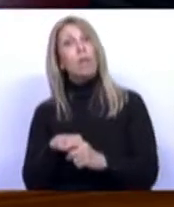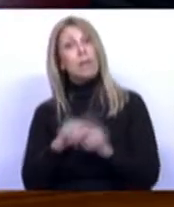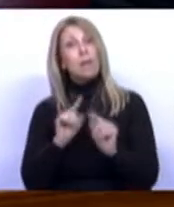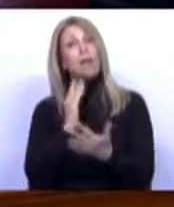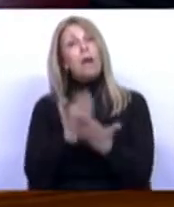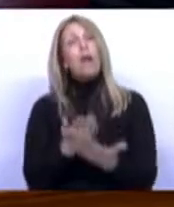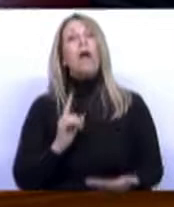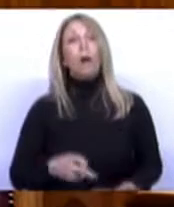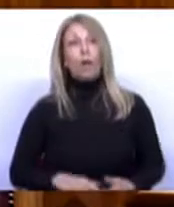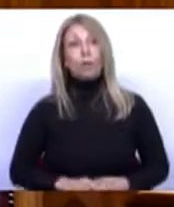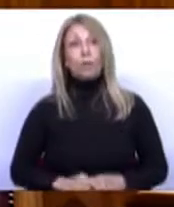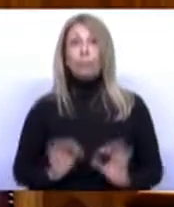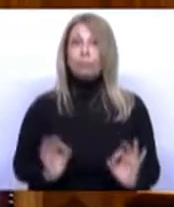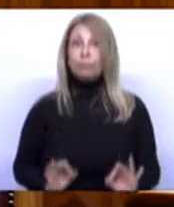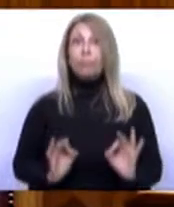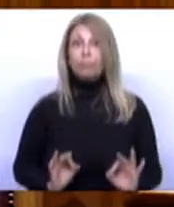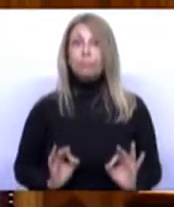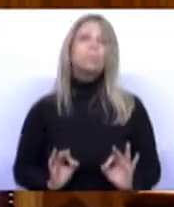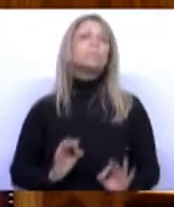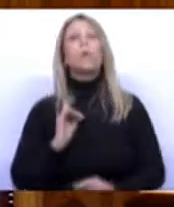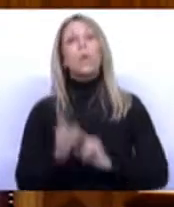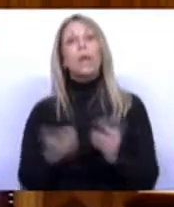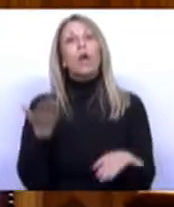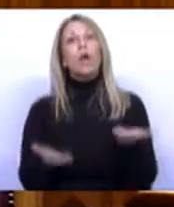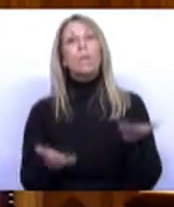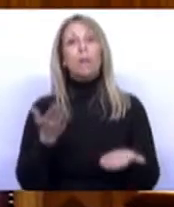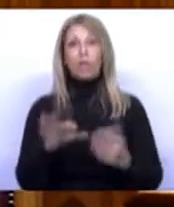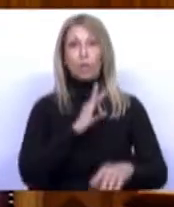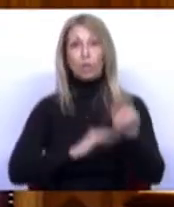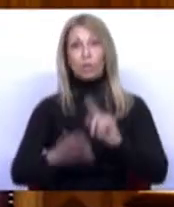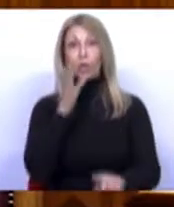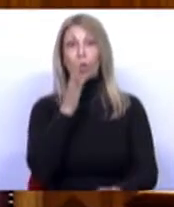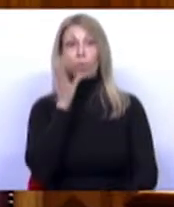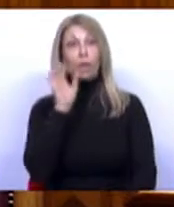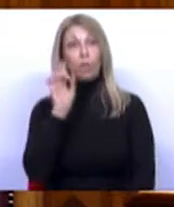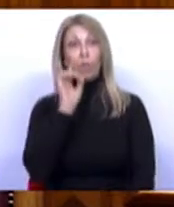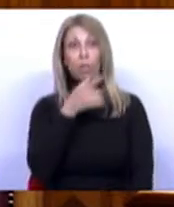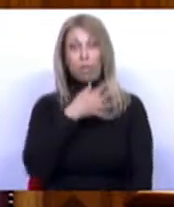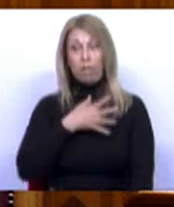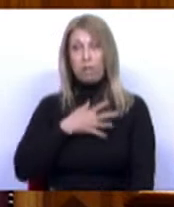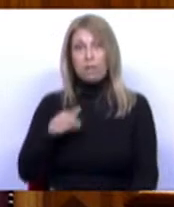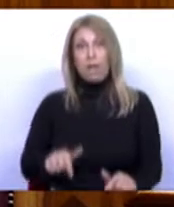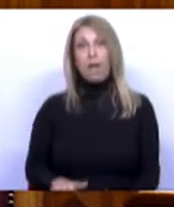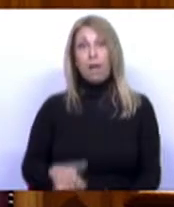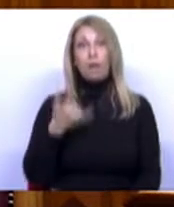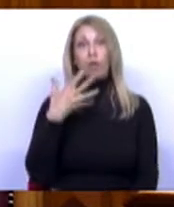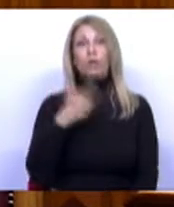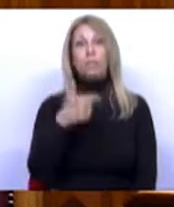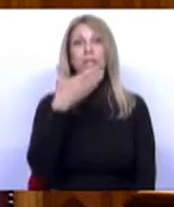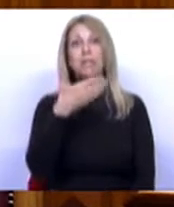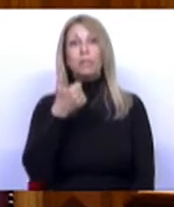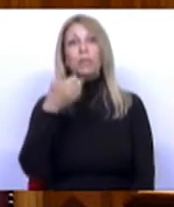com que, efetivamente, aquilo que é comparável, Sr. Deputado, do valor que aqui disse, é 2.153